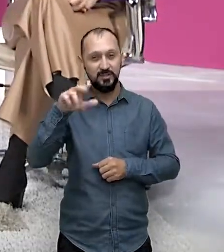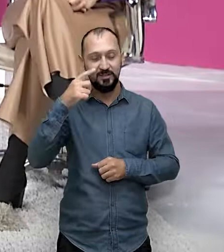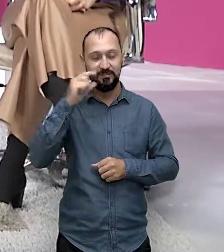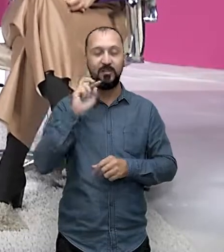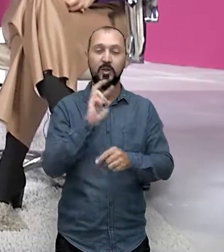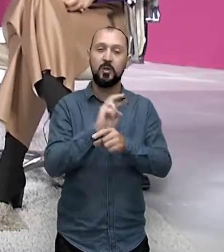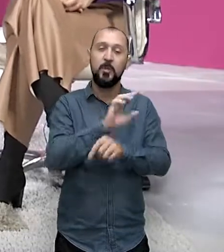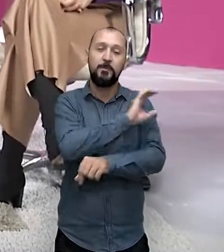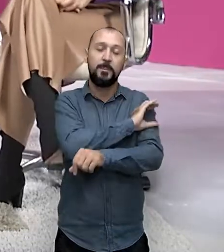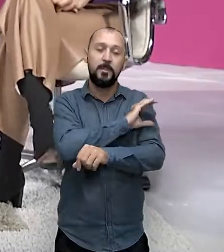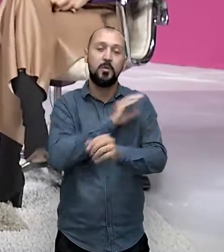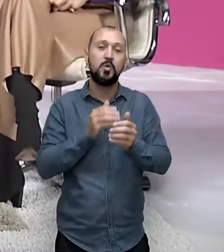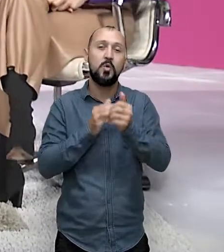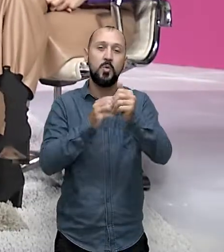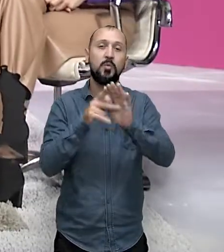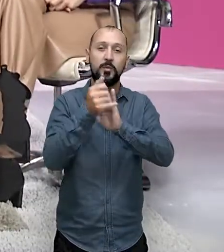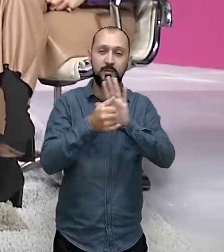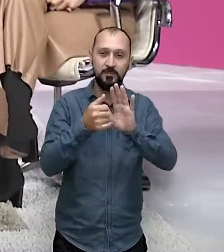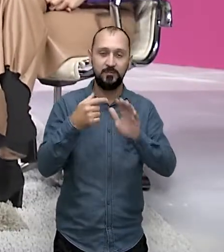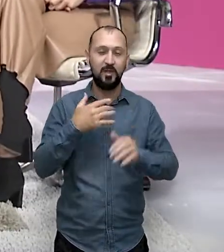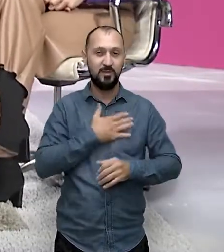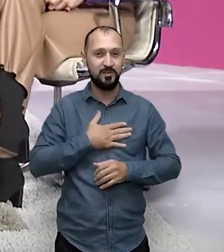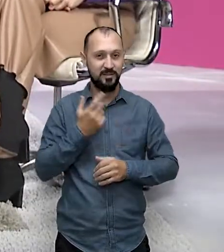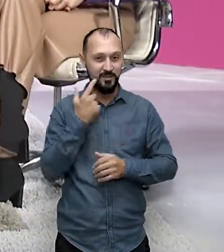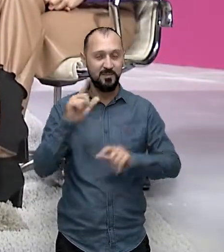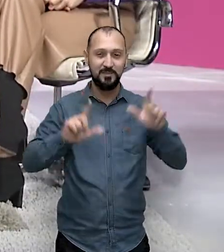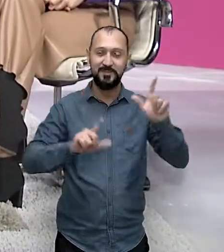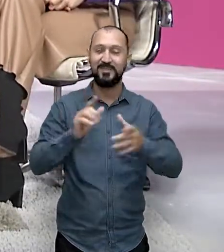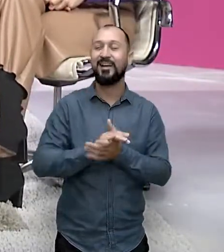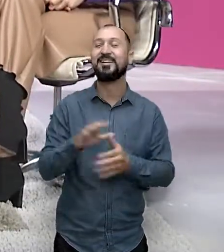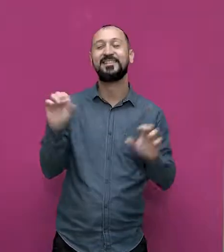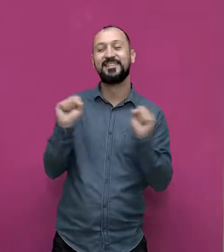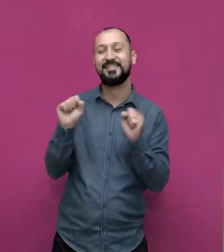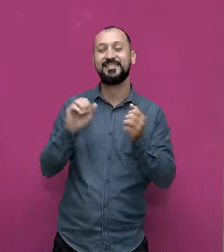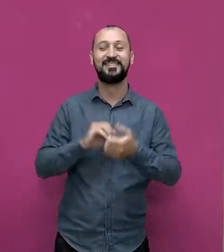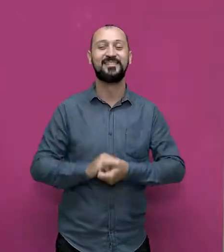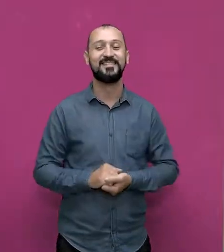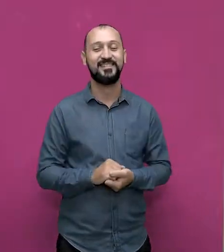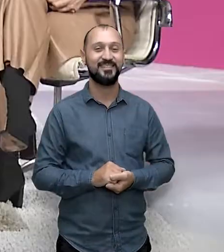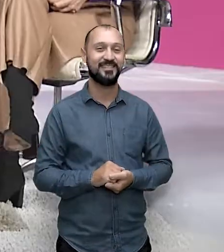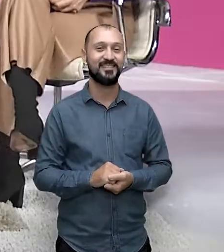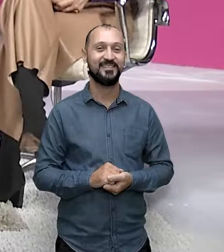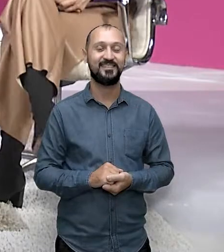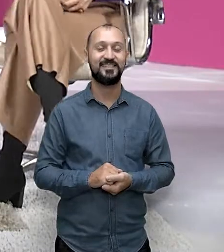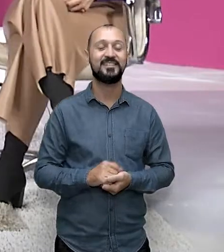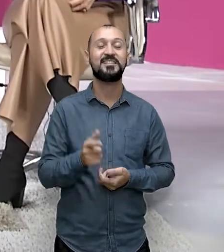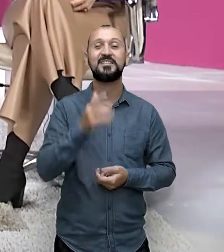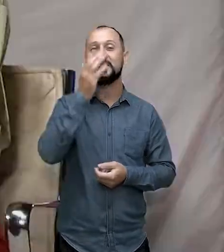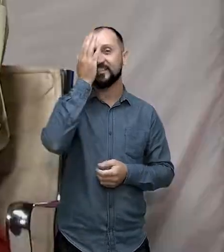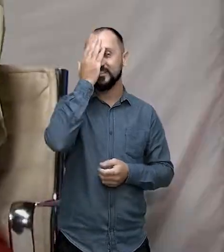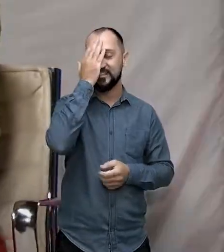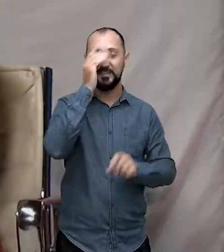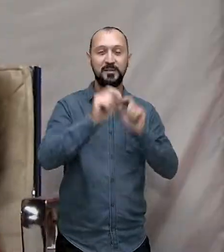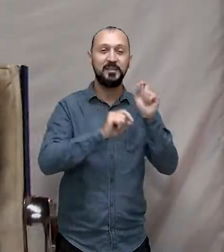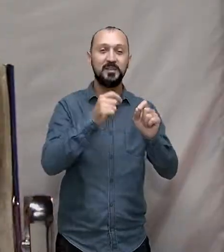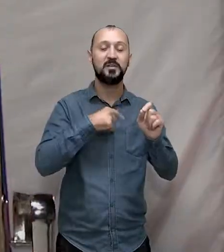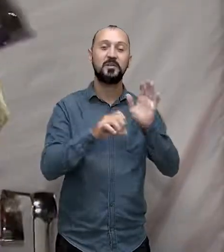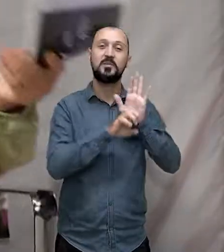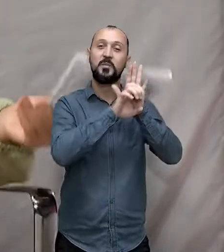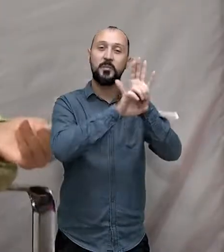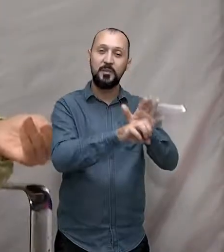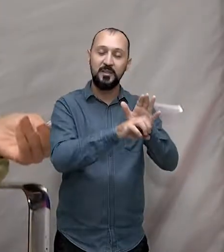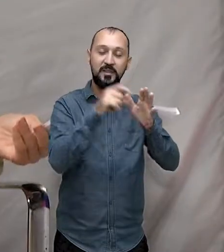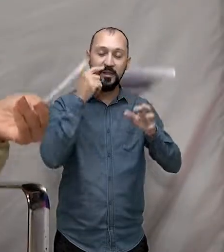que tem coordenado as ações do projeto. Está gostando do nosso programa, Catiana? Estou adorando. Ai, que ótimo. Então, nós estamos sabendo que